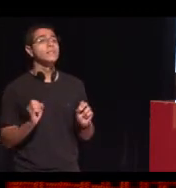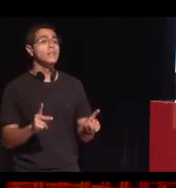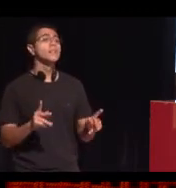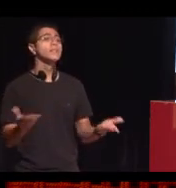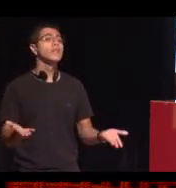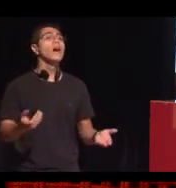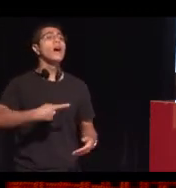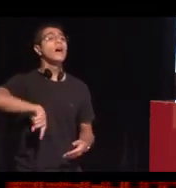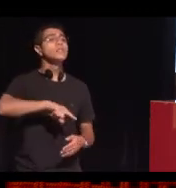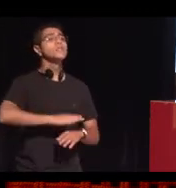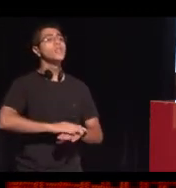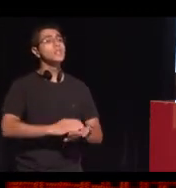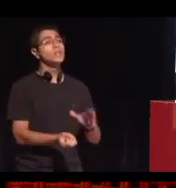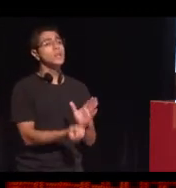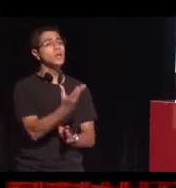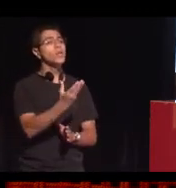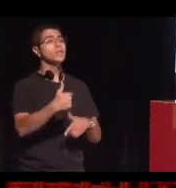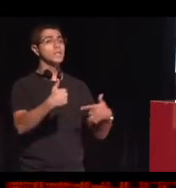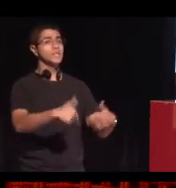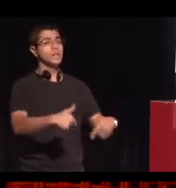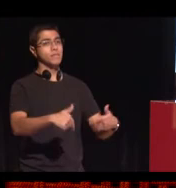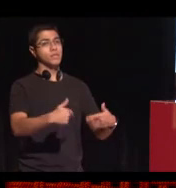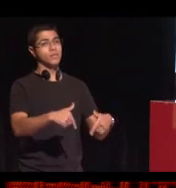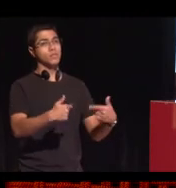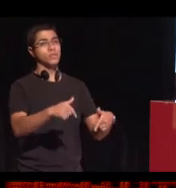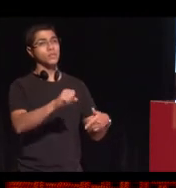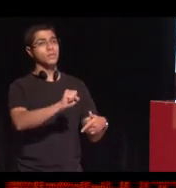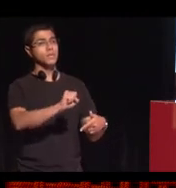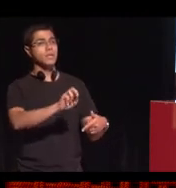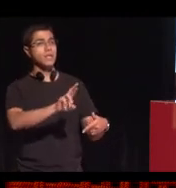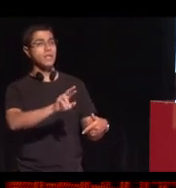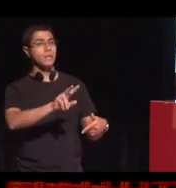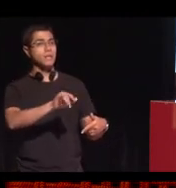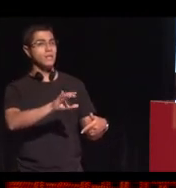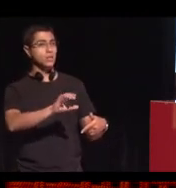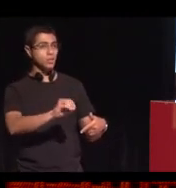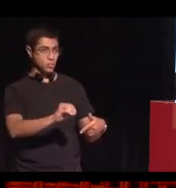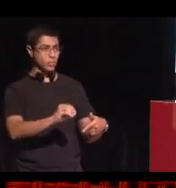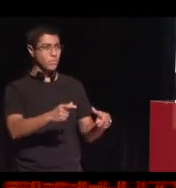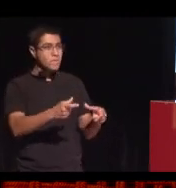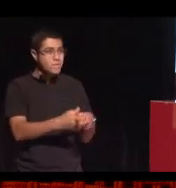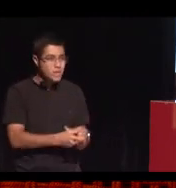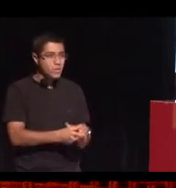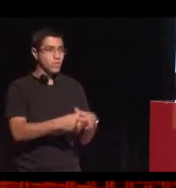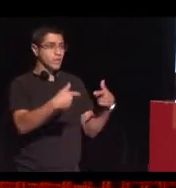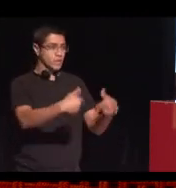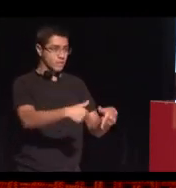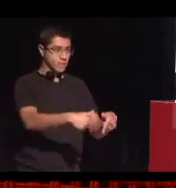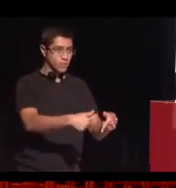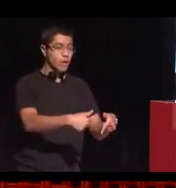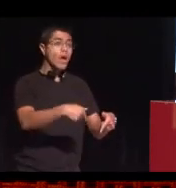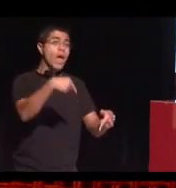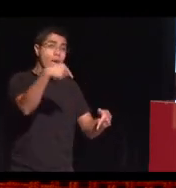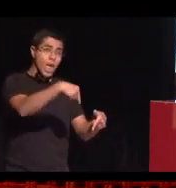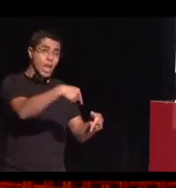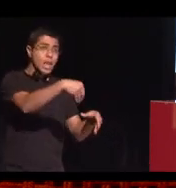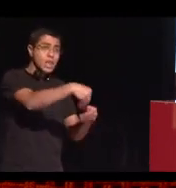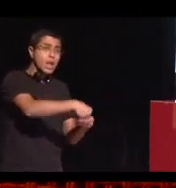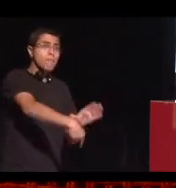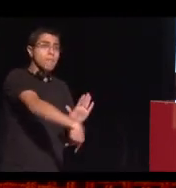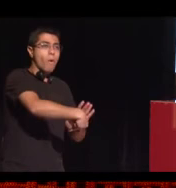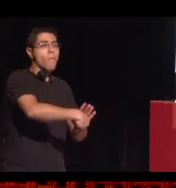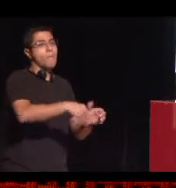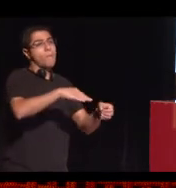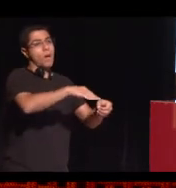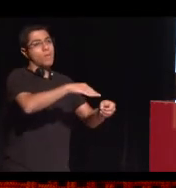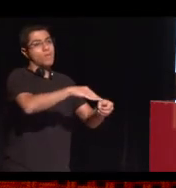E a gente criou o nosso microserviço, que tinha o seu próprio banco de dados. E aí essa camada de indireção ela passa a